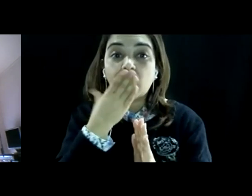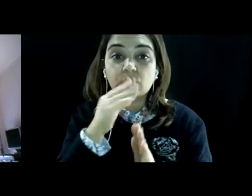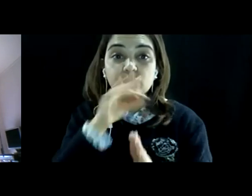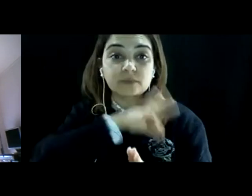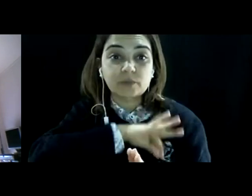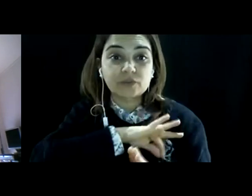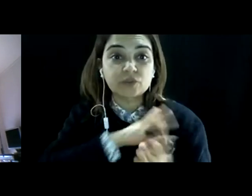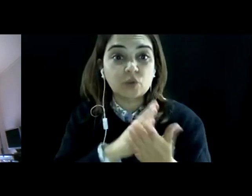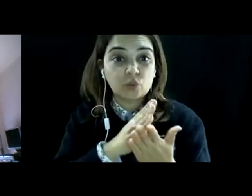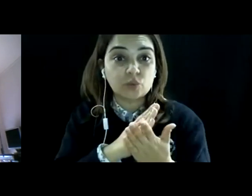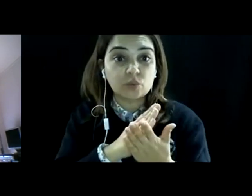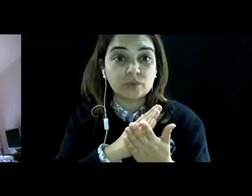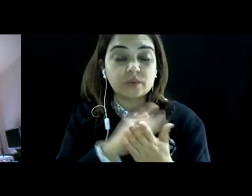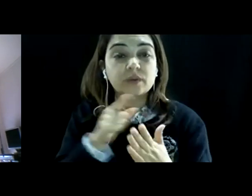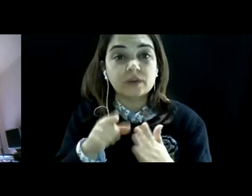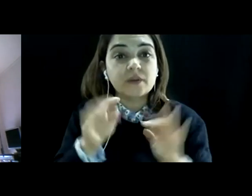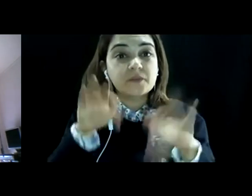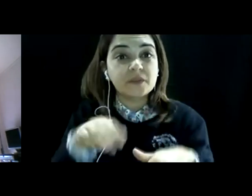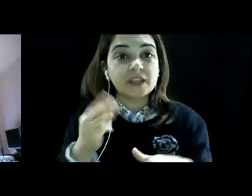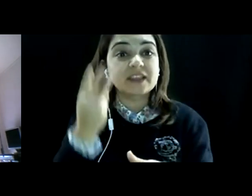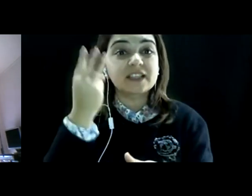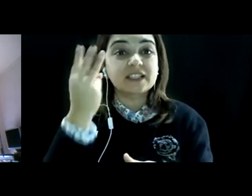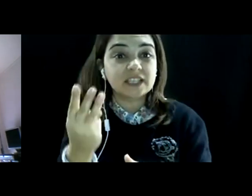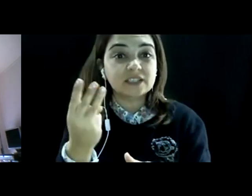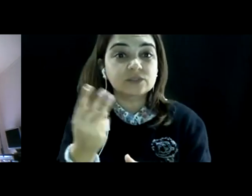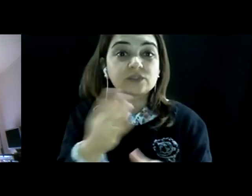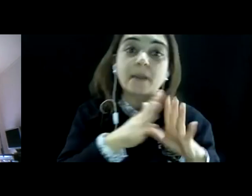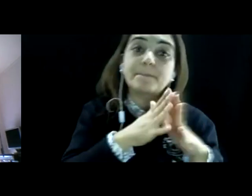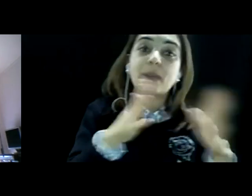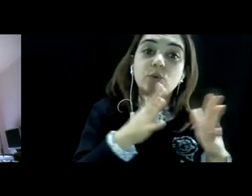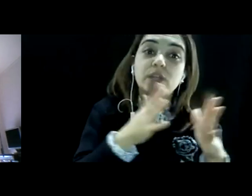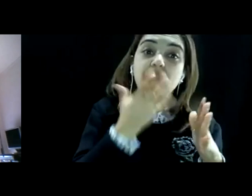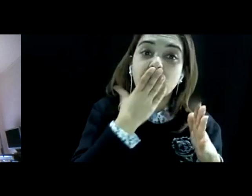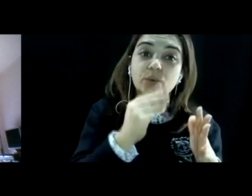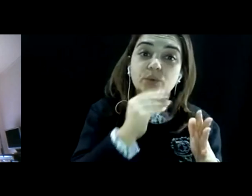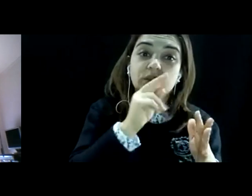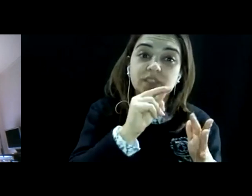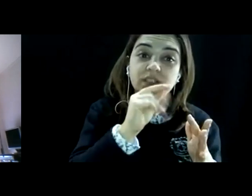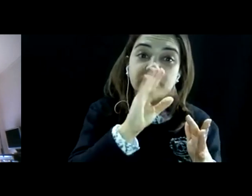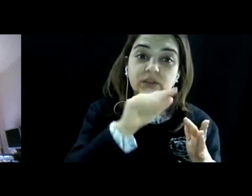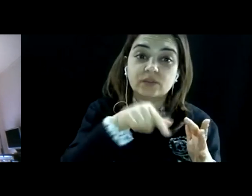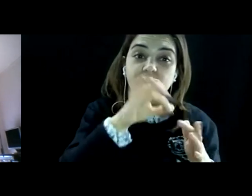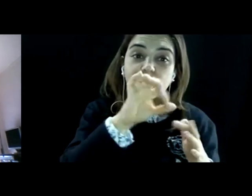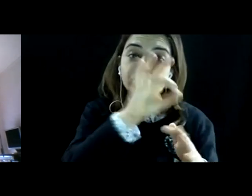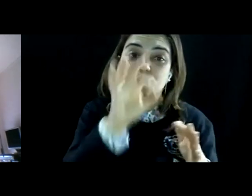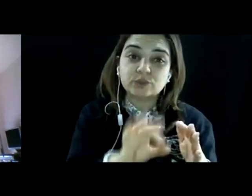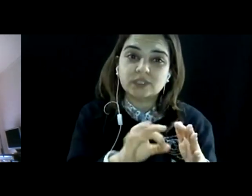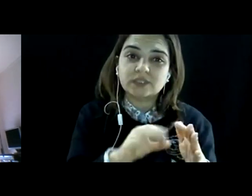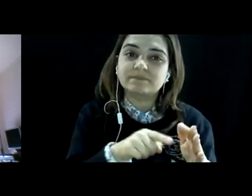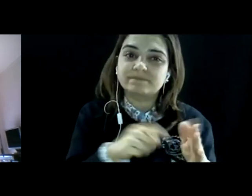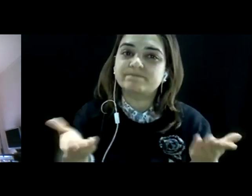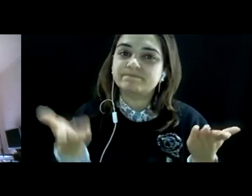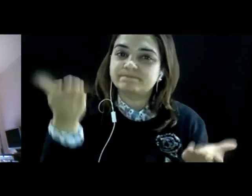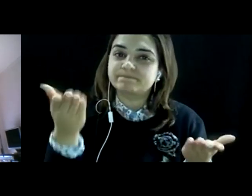acabaram o curso em 3 anos. Se formos a ver no ensino secundário, a porcentagem é 34,8%. Portanto, esta vertente